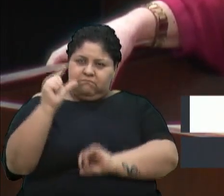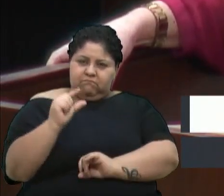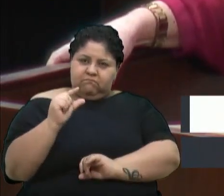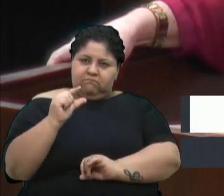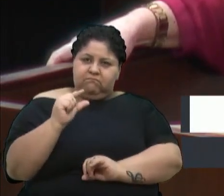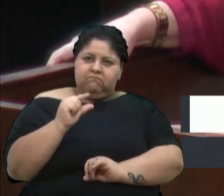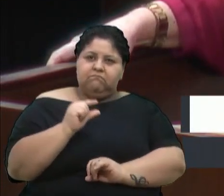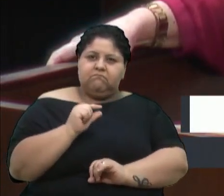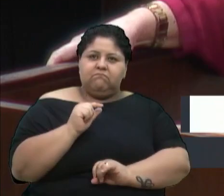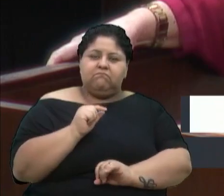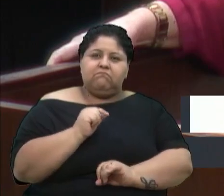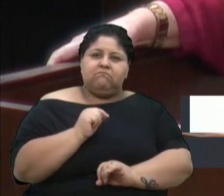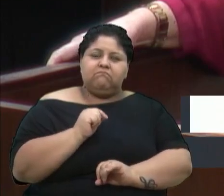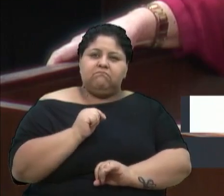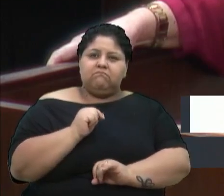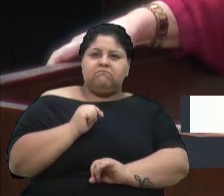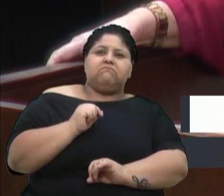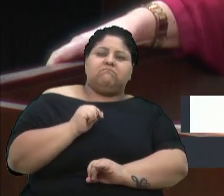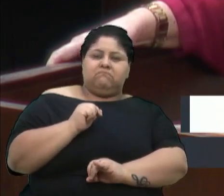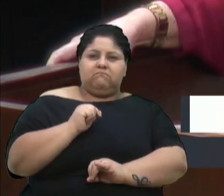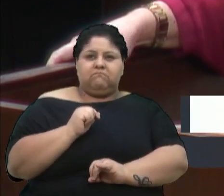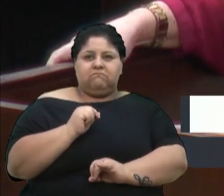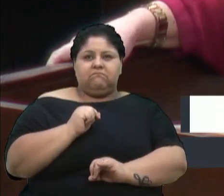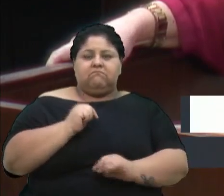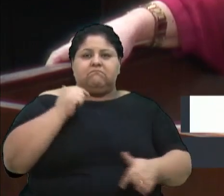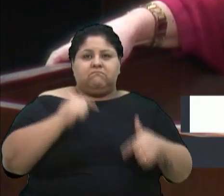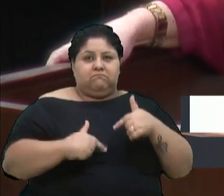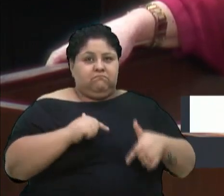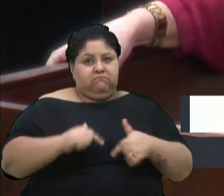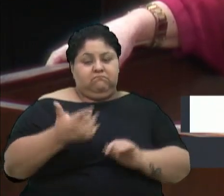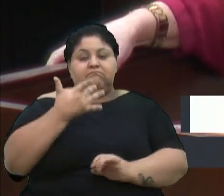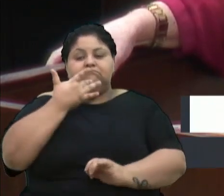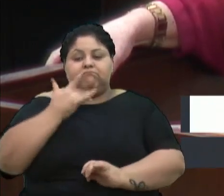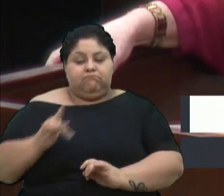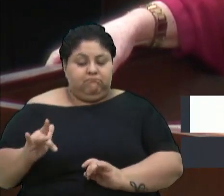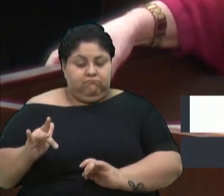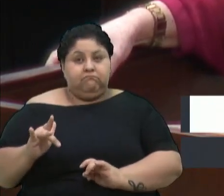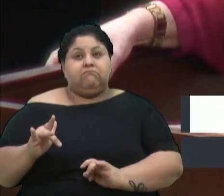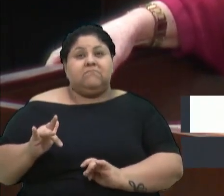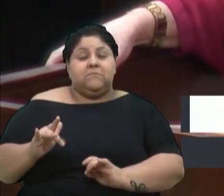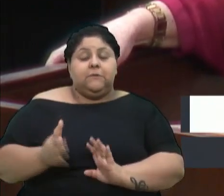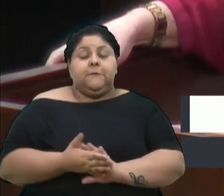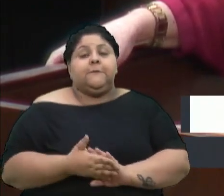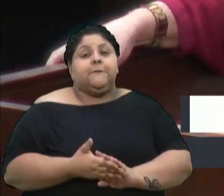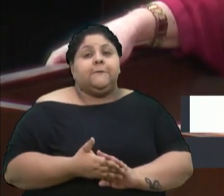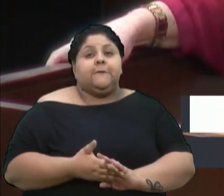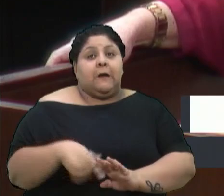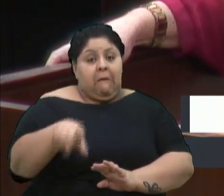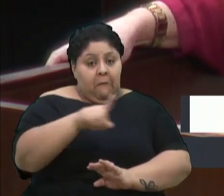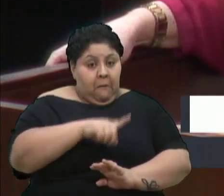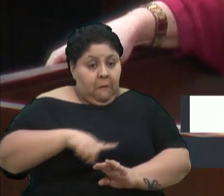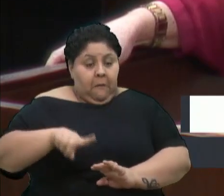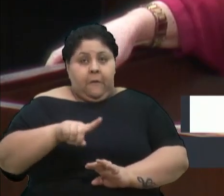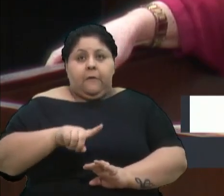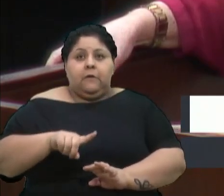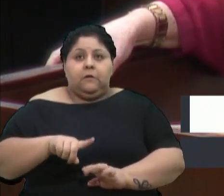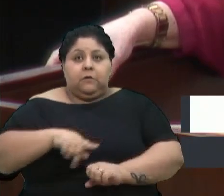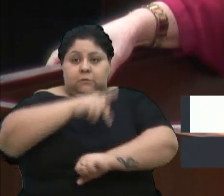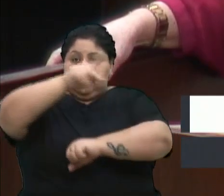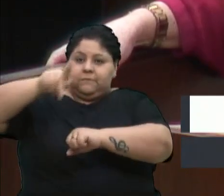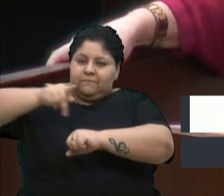sobre o trabalho infantil. O trabalho infantil no nosso